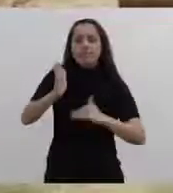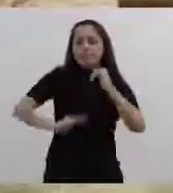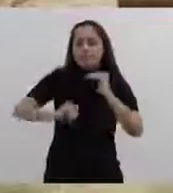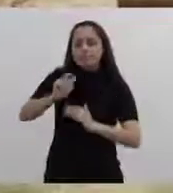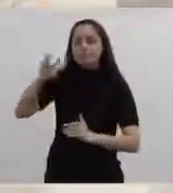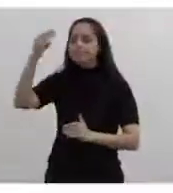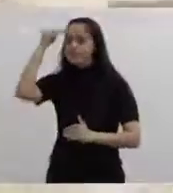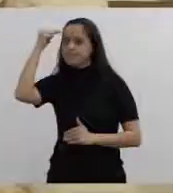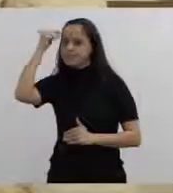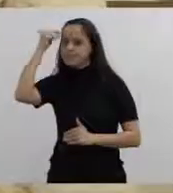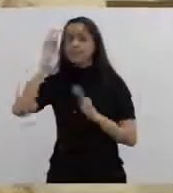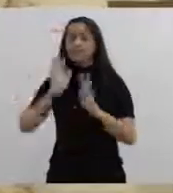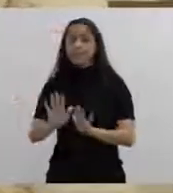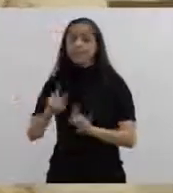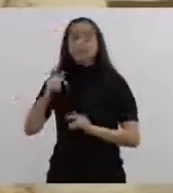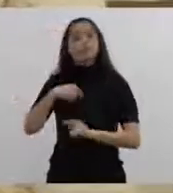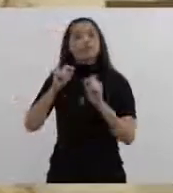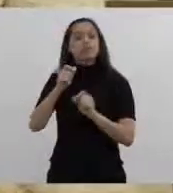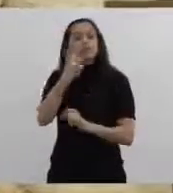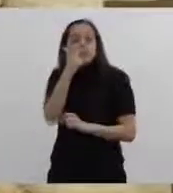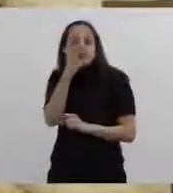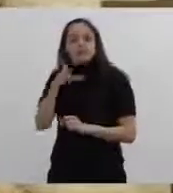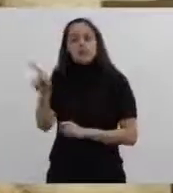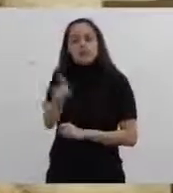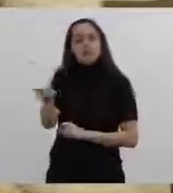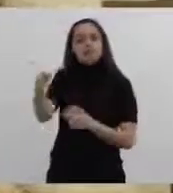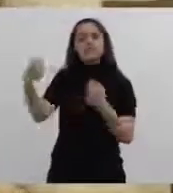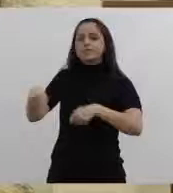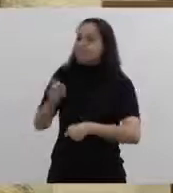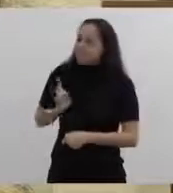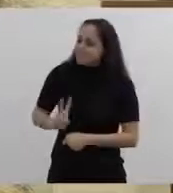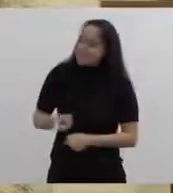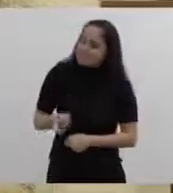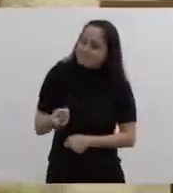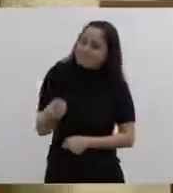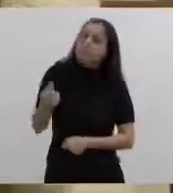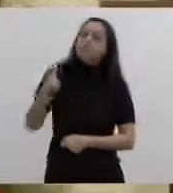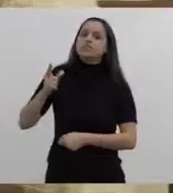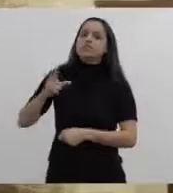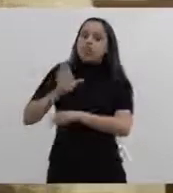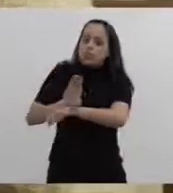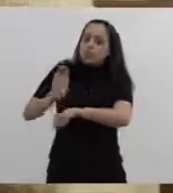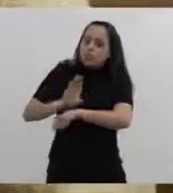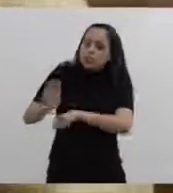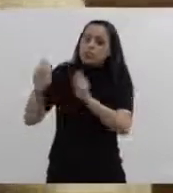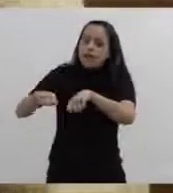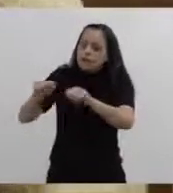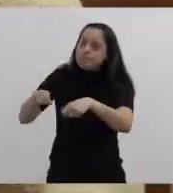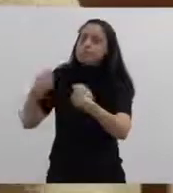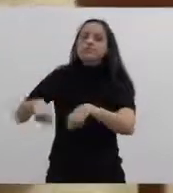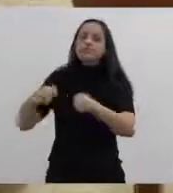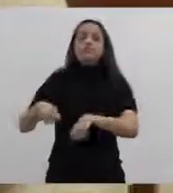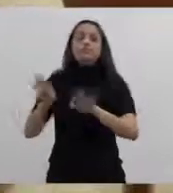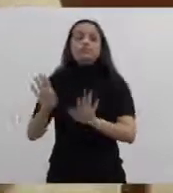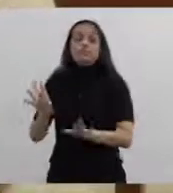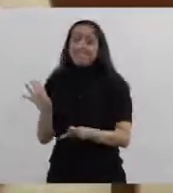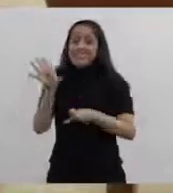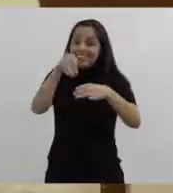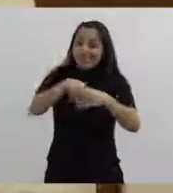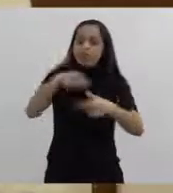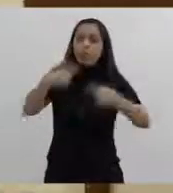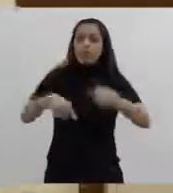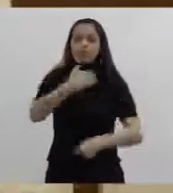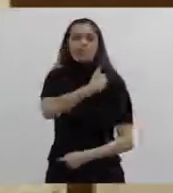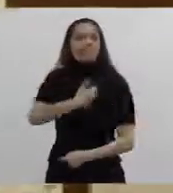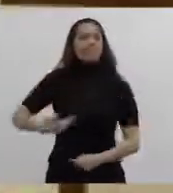mental. Acredito que a capacitação docente deve ser continuada e precisa ser contemplada nas políticas do Estado.